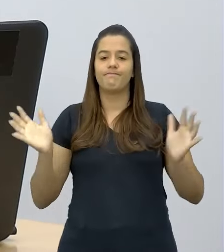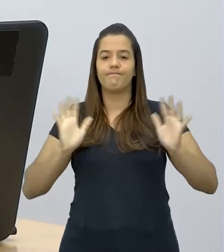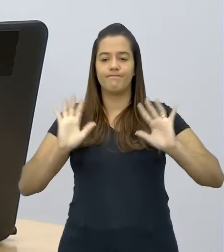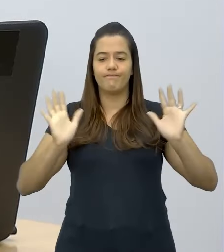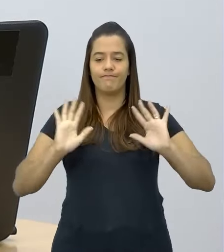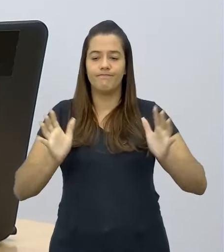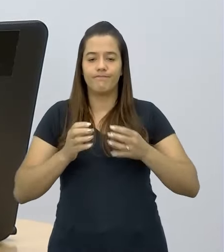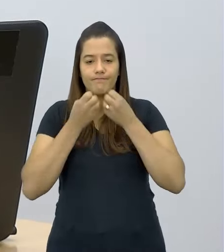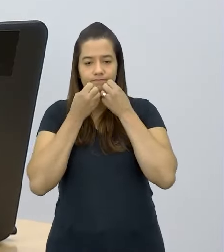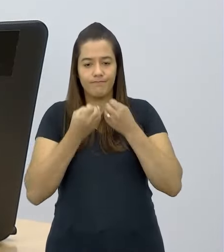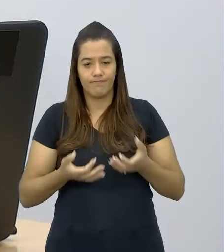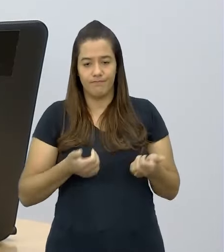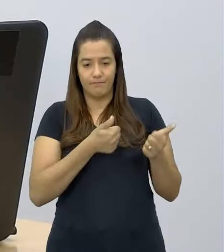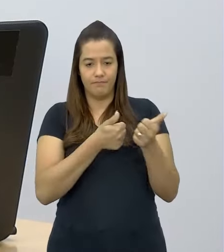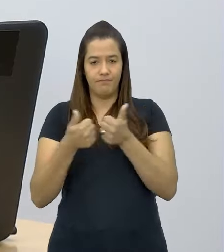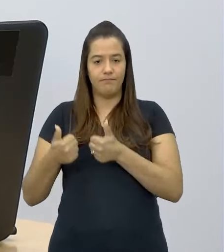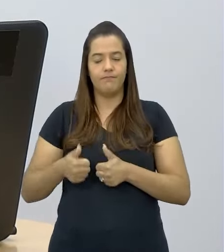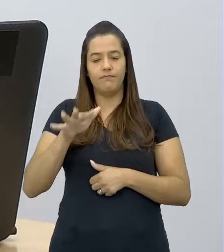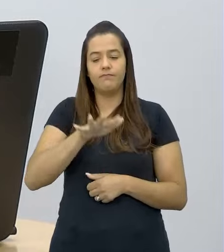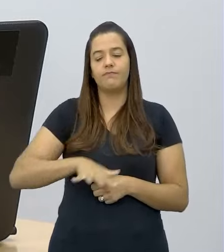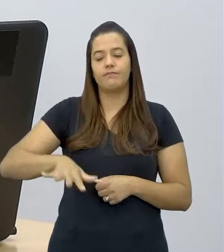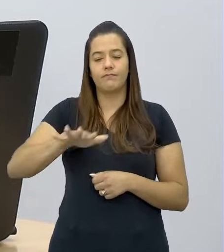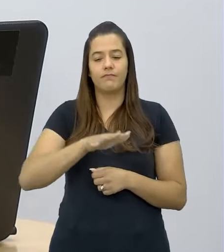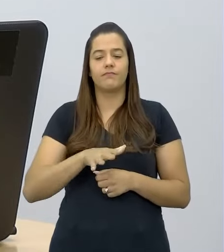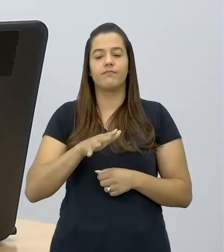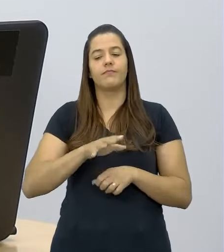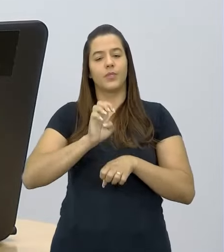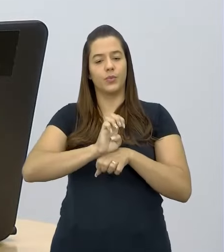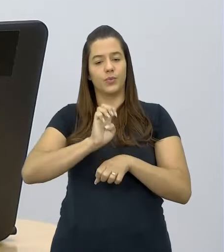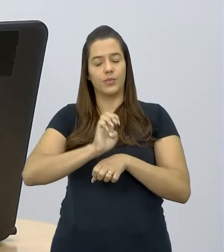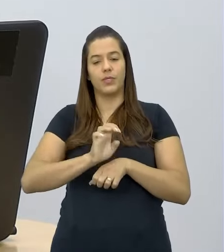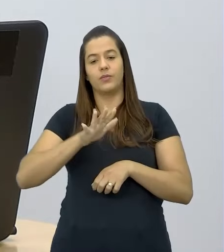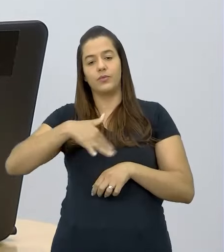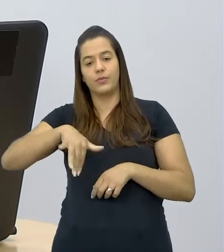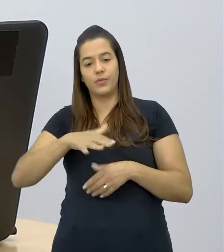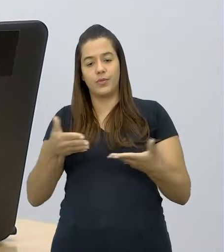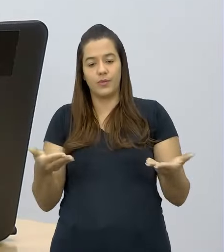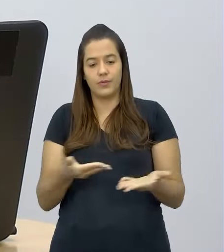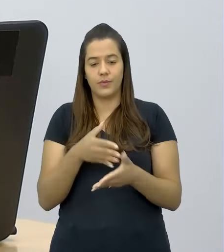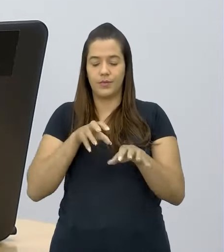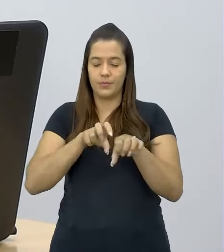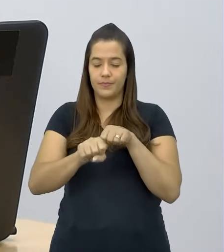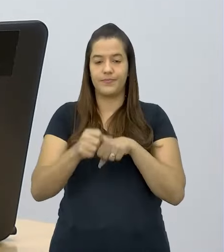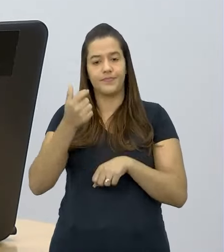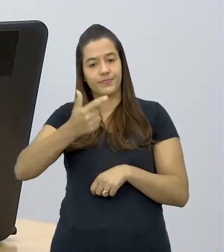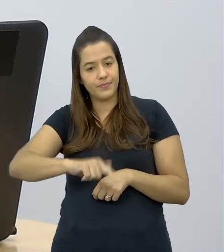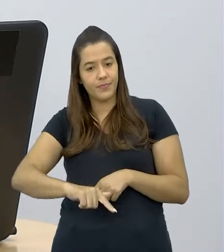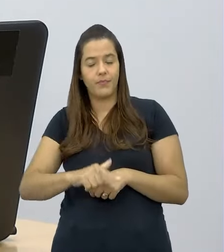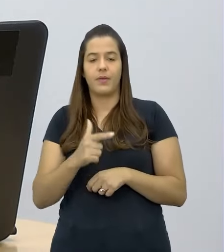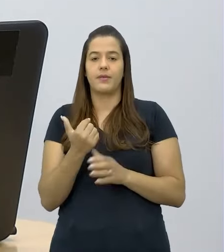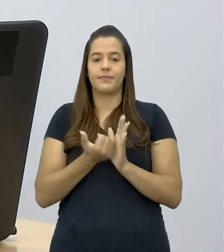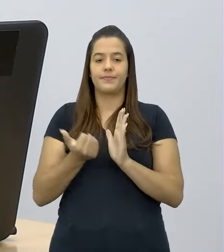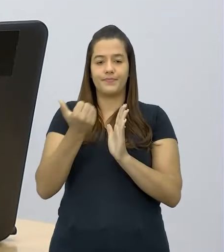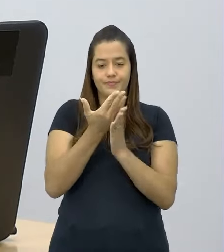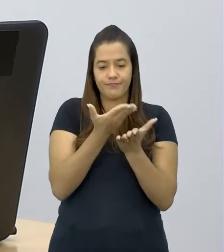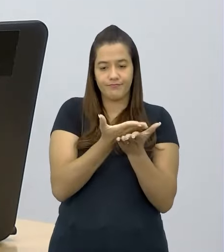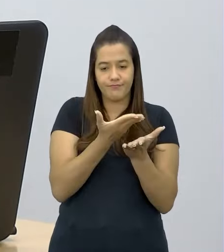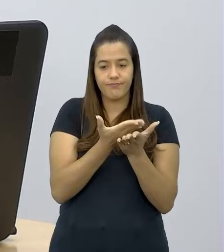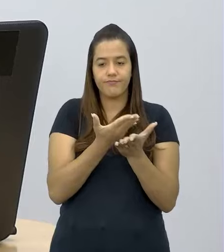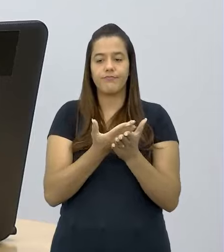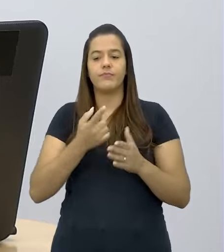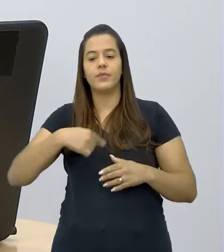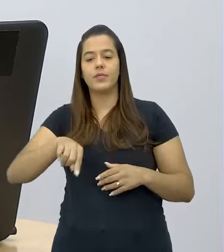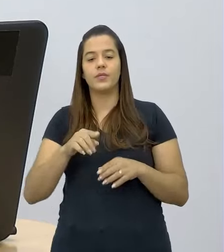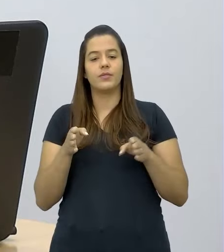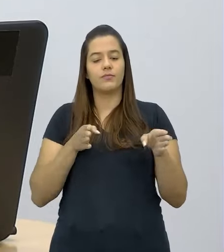professoras e professores da rede estadual. Sejam bem-vindos ao nosso momento de formação. Mais do que formação, de estudos, né? A gente tira